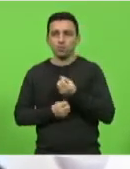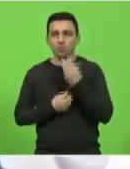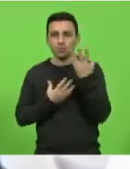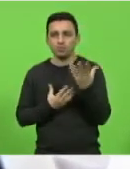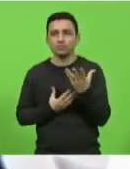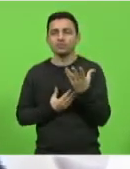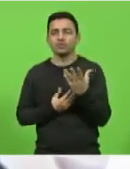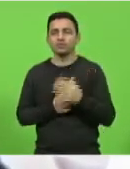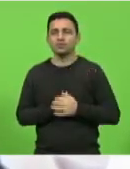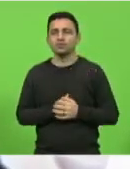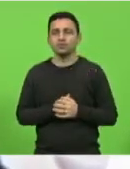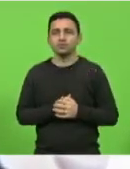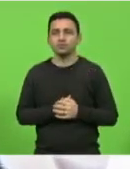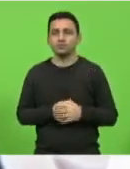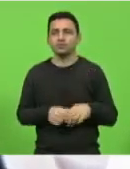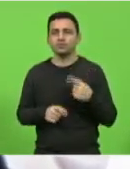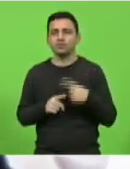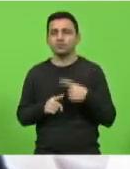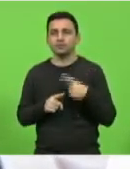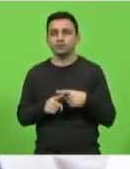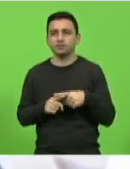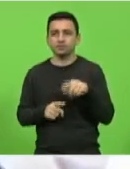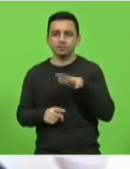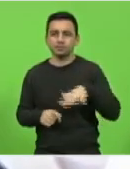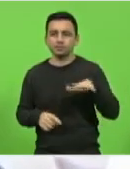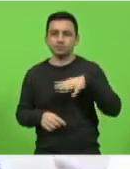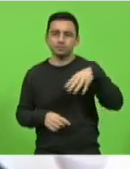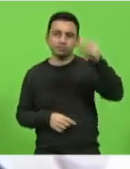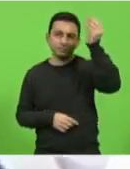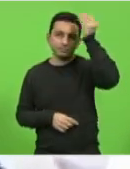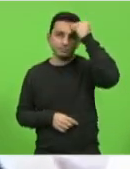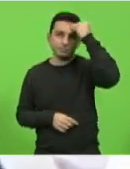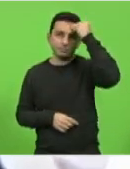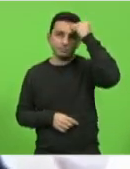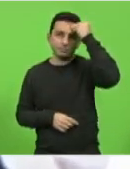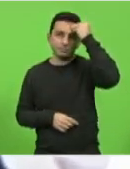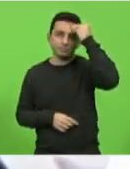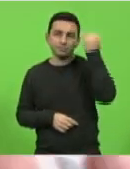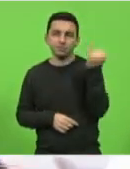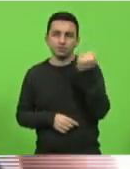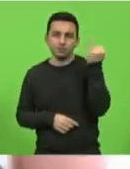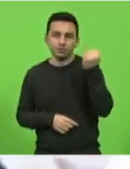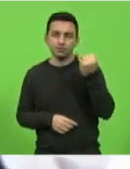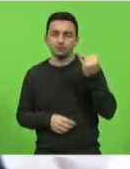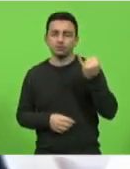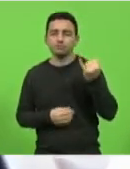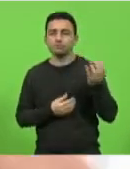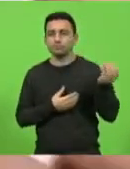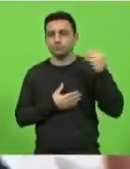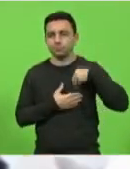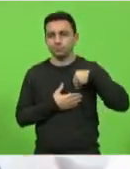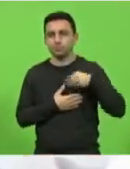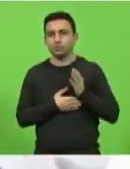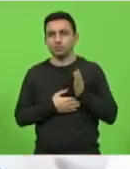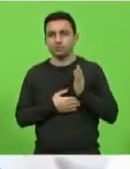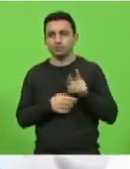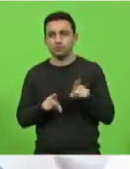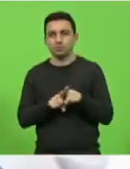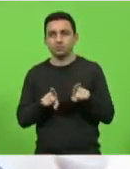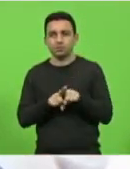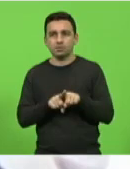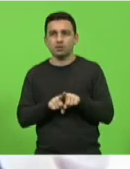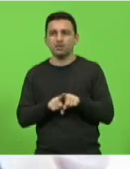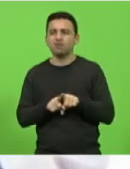pena nós sempre termos isso na nossa consciência e no nosso coração. Que pessoas somos, que homens públicos